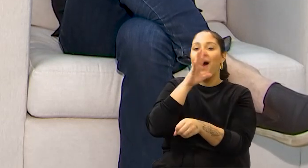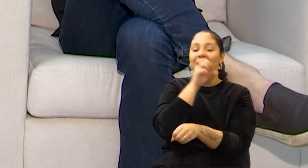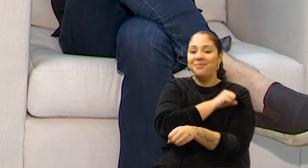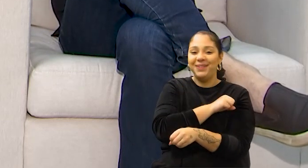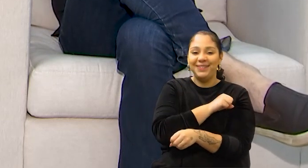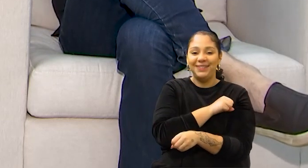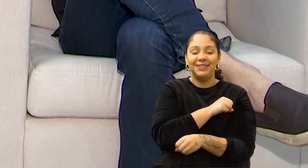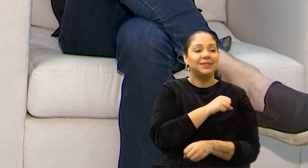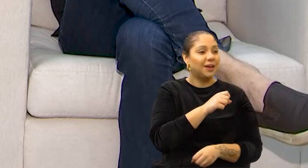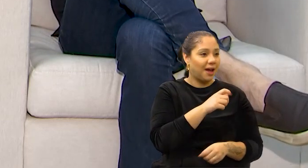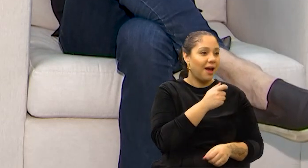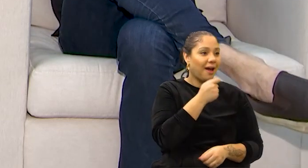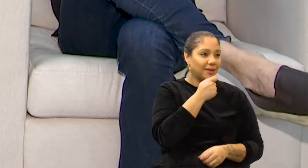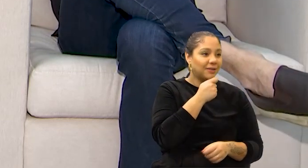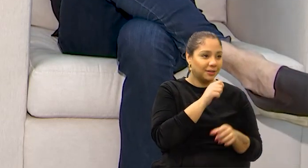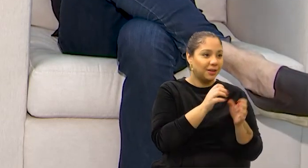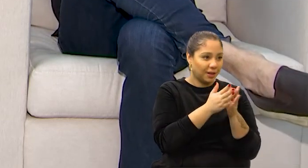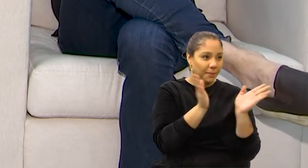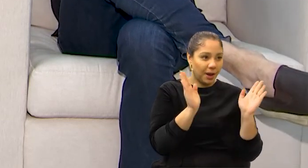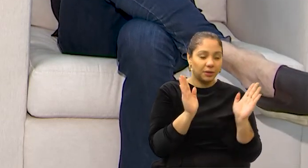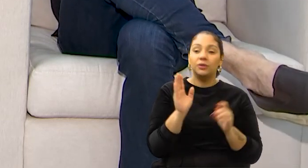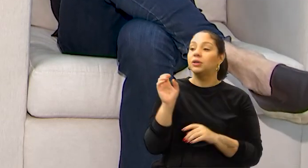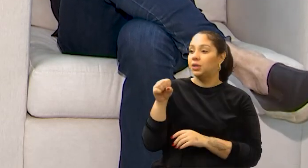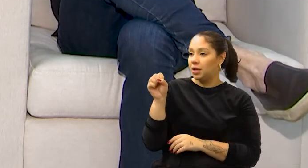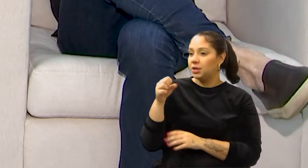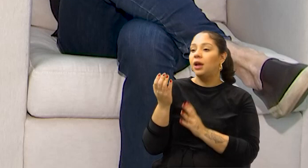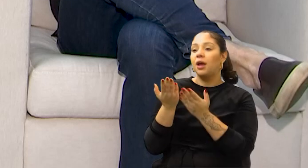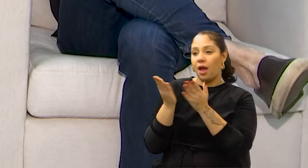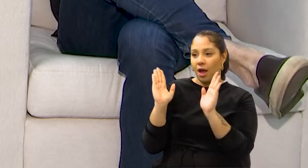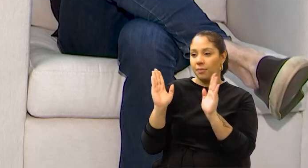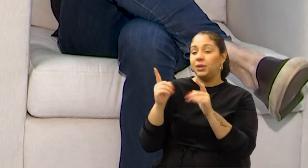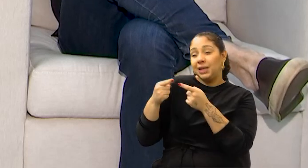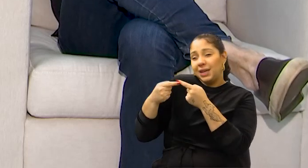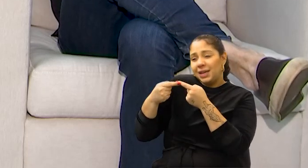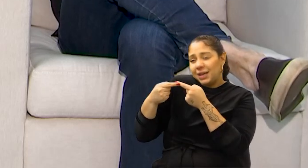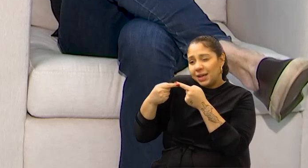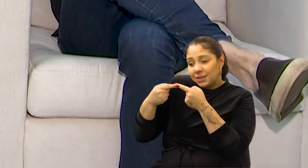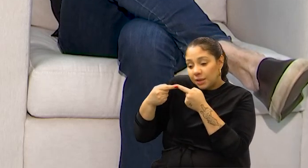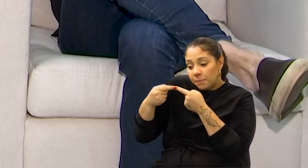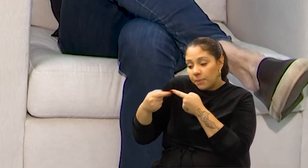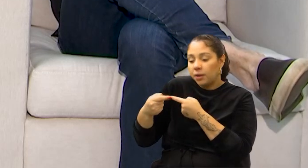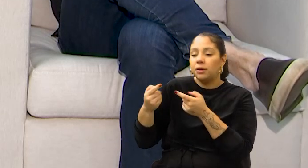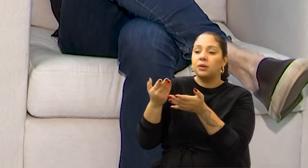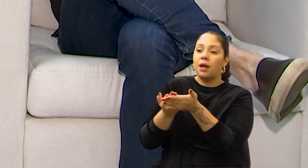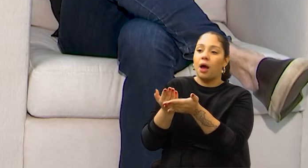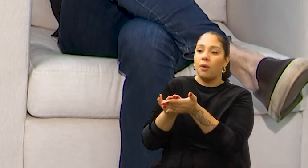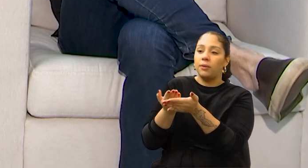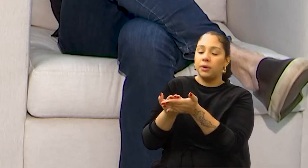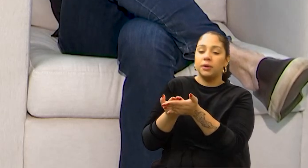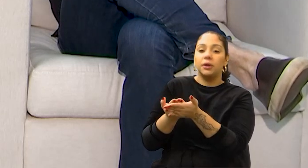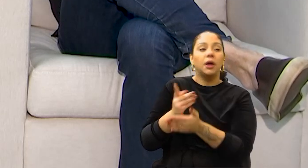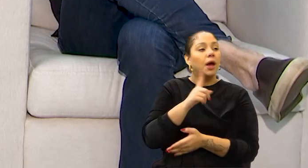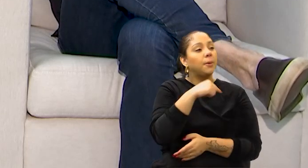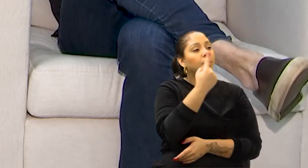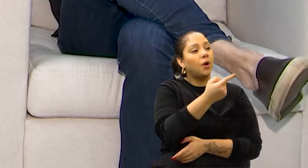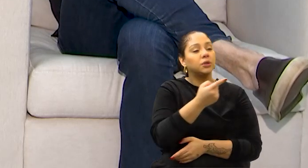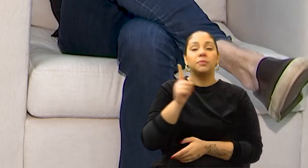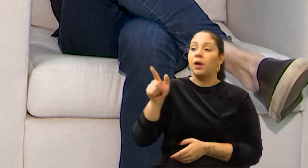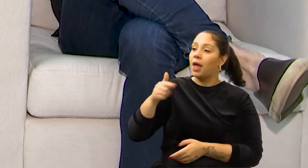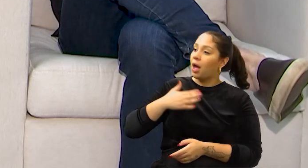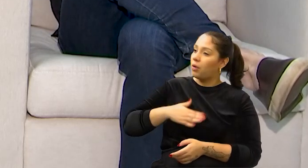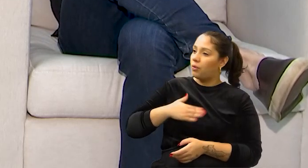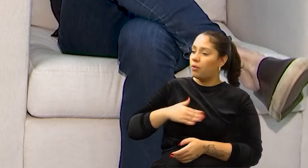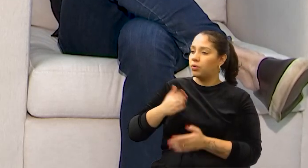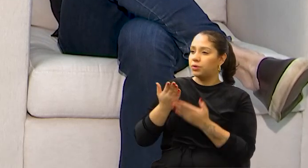gostam muito rapidamente o que mais ainda ainda estão abertos a gente abre geralmente na semana da aula que vai ter